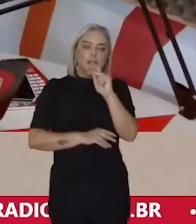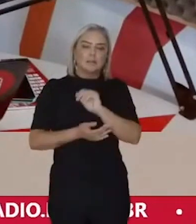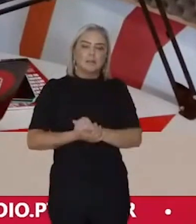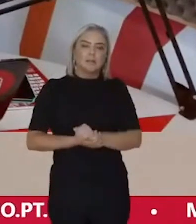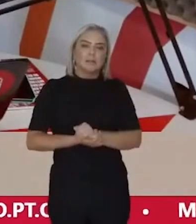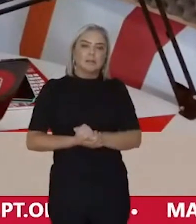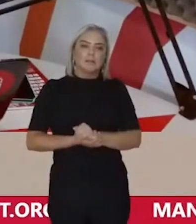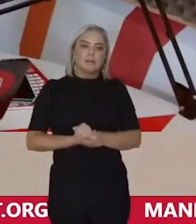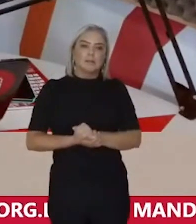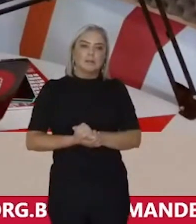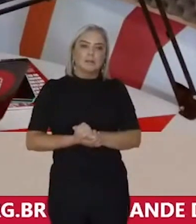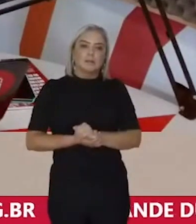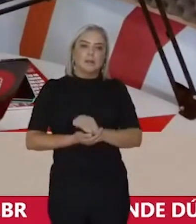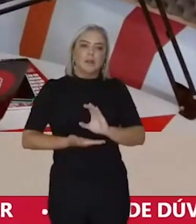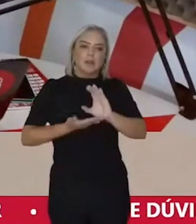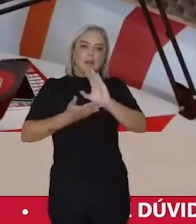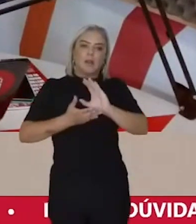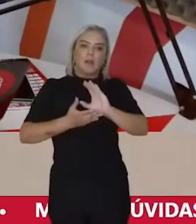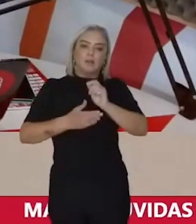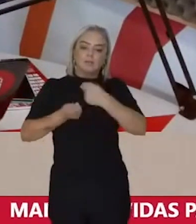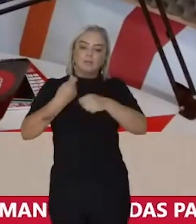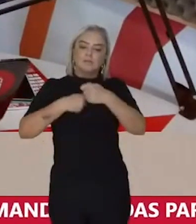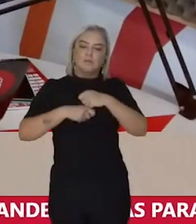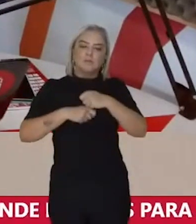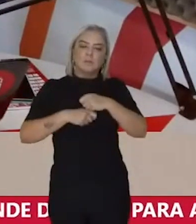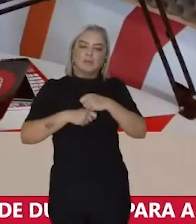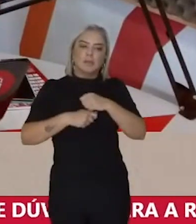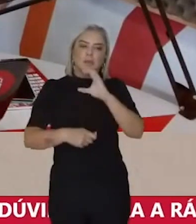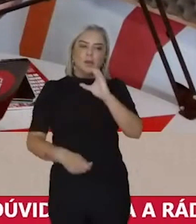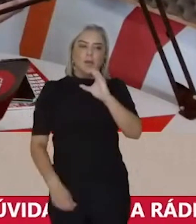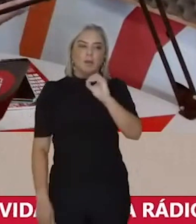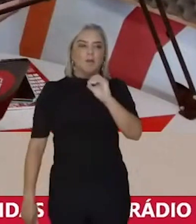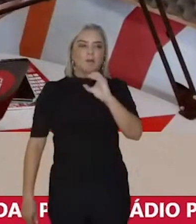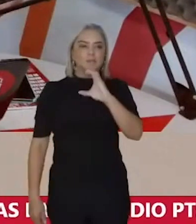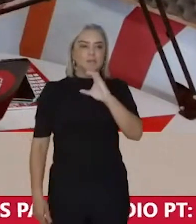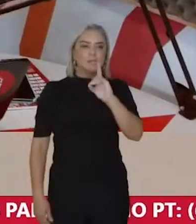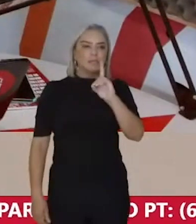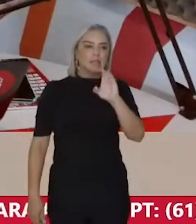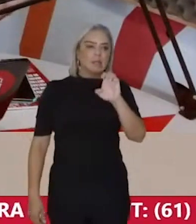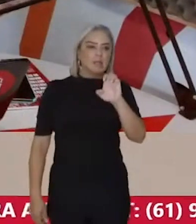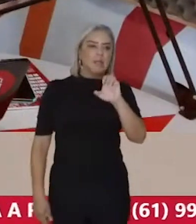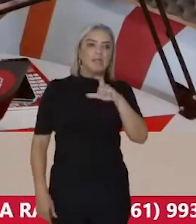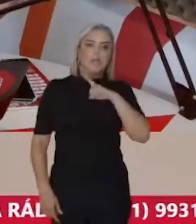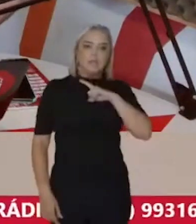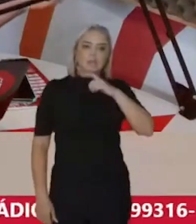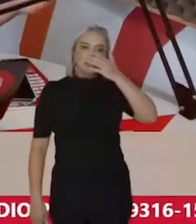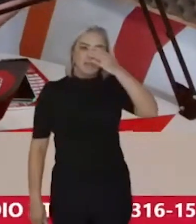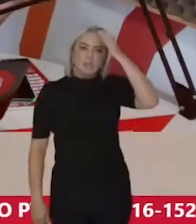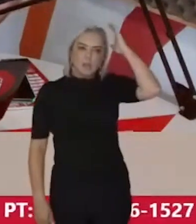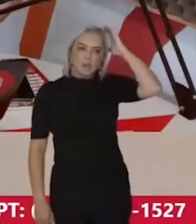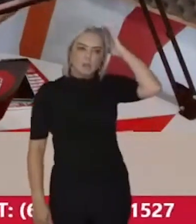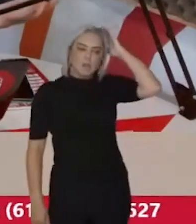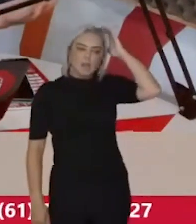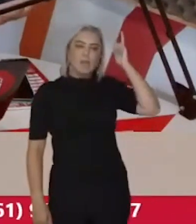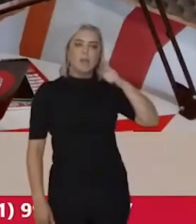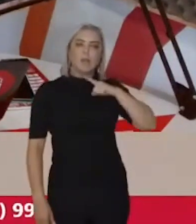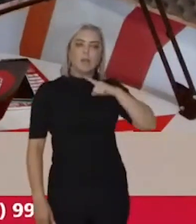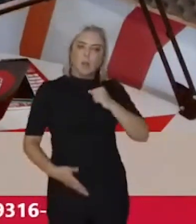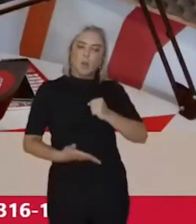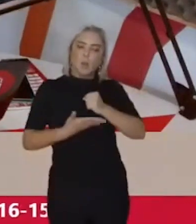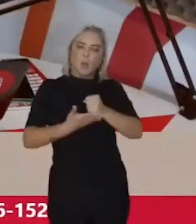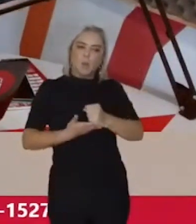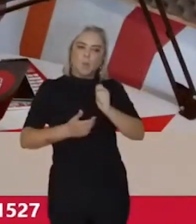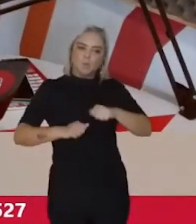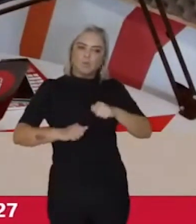organização, para a Cooperação e Desenvolvimento Econômico, a OCDE. E tinha também o Trump como um possível aliado para